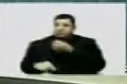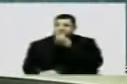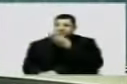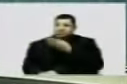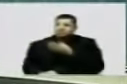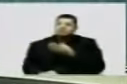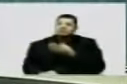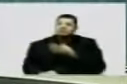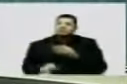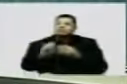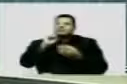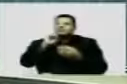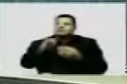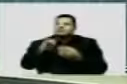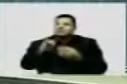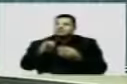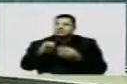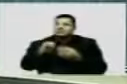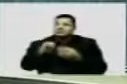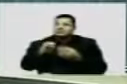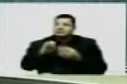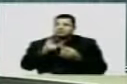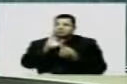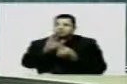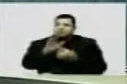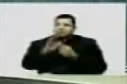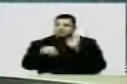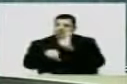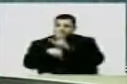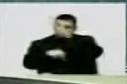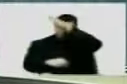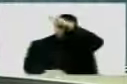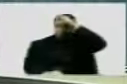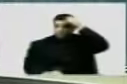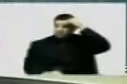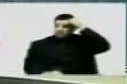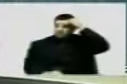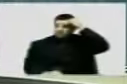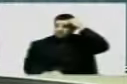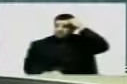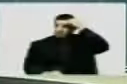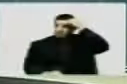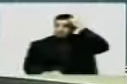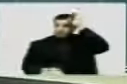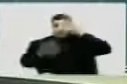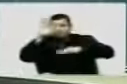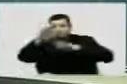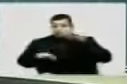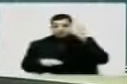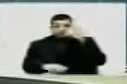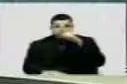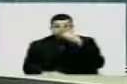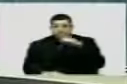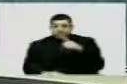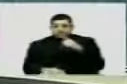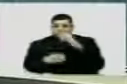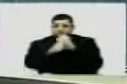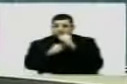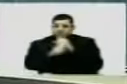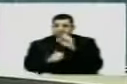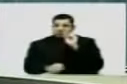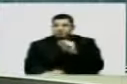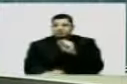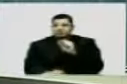reais. Se isso é devastador para o Estado do Amazonas, talvez nós não tenhamos